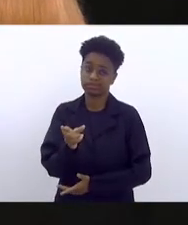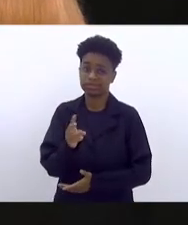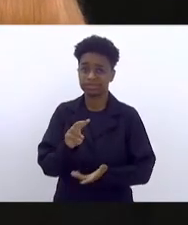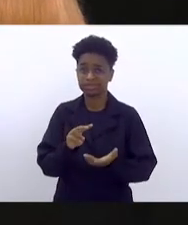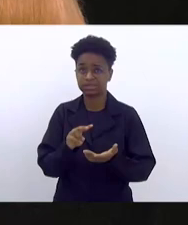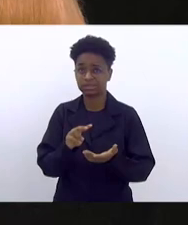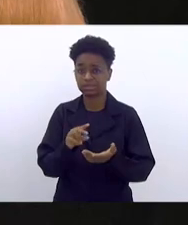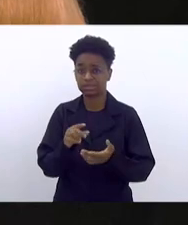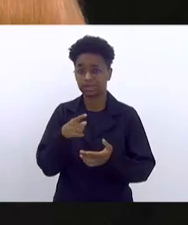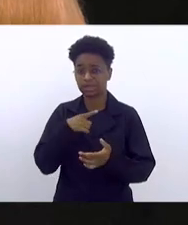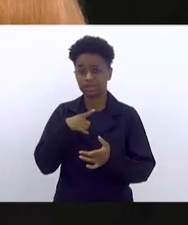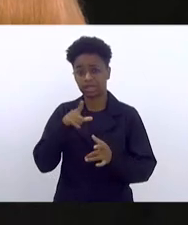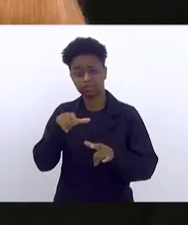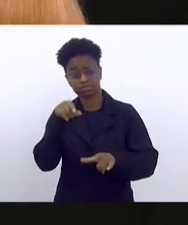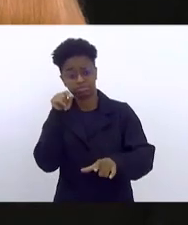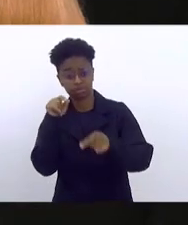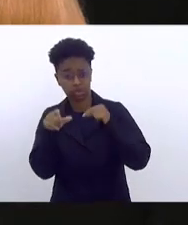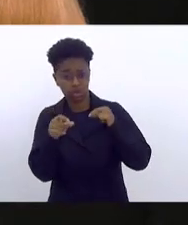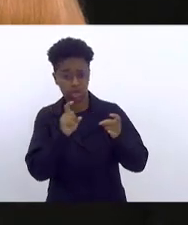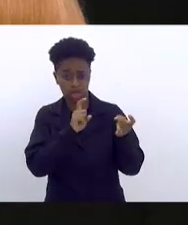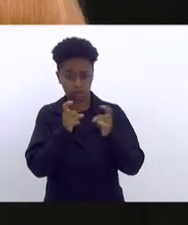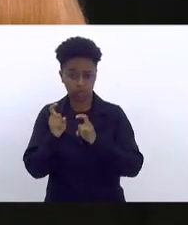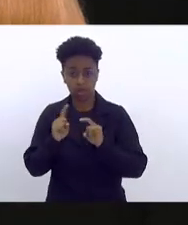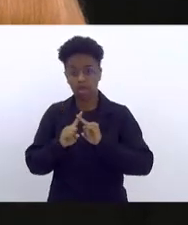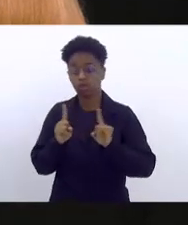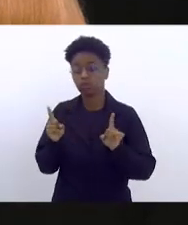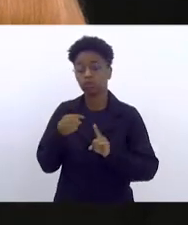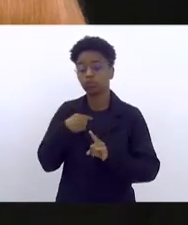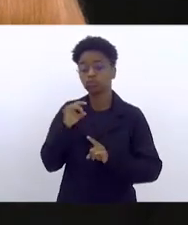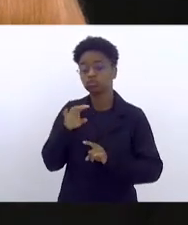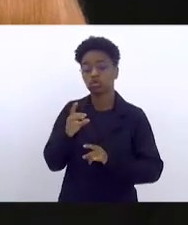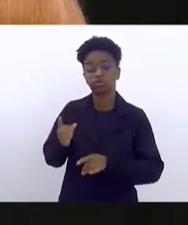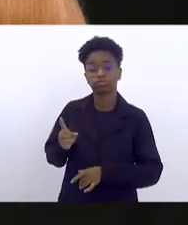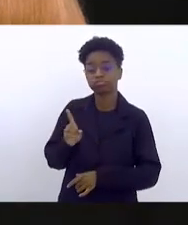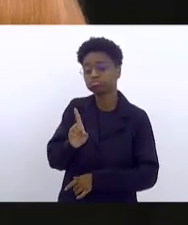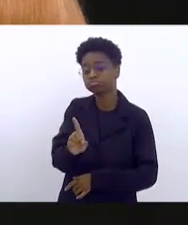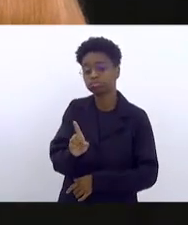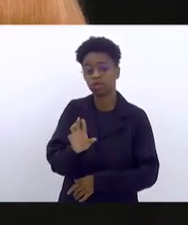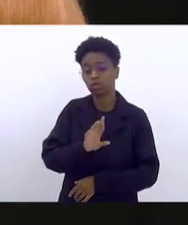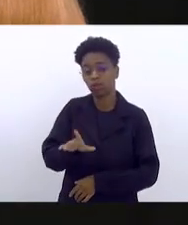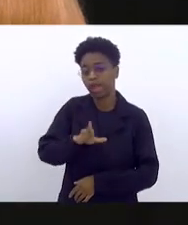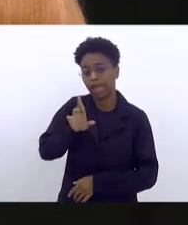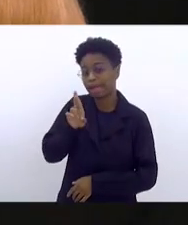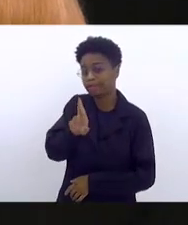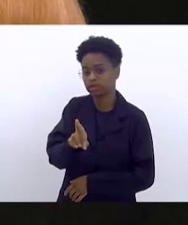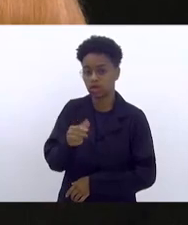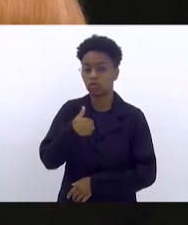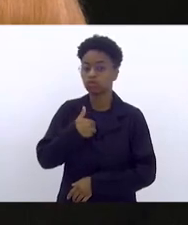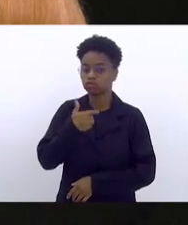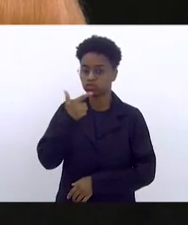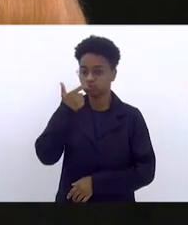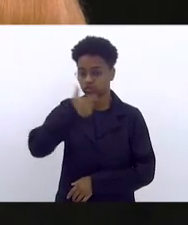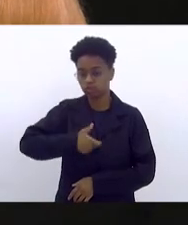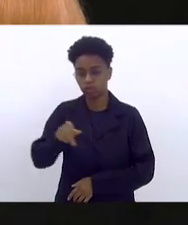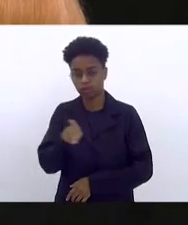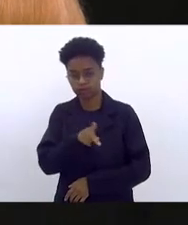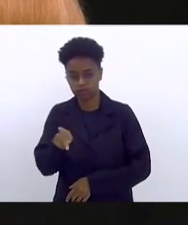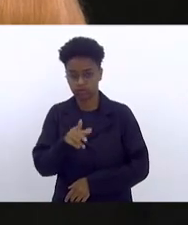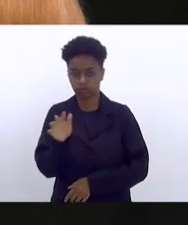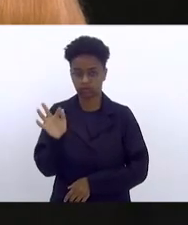e estou aqui como integrante daquele colegiado mas professora da Faculdade de Educação da UERJ